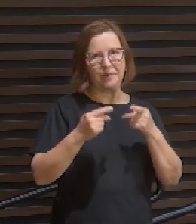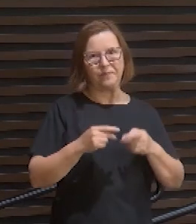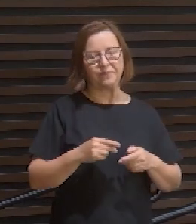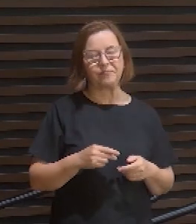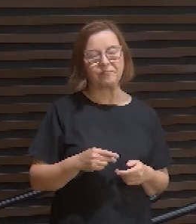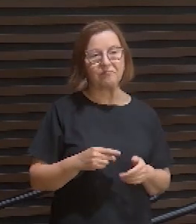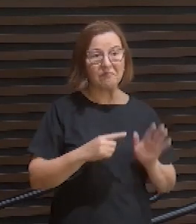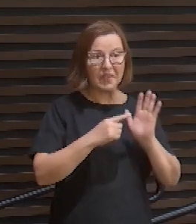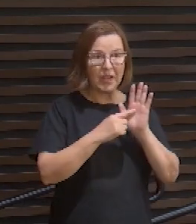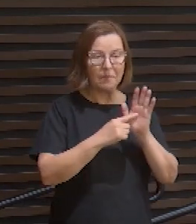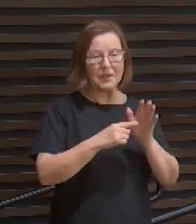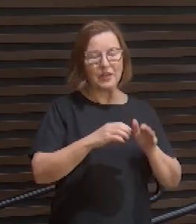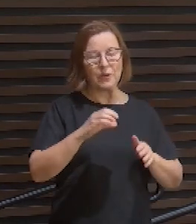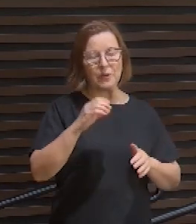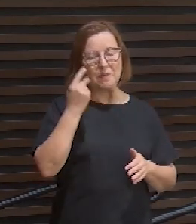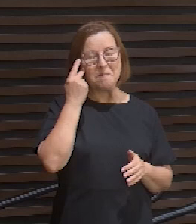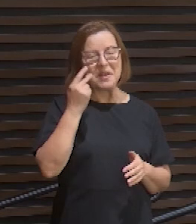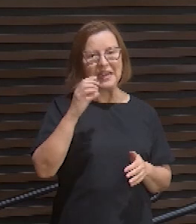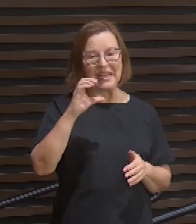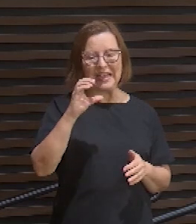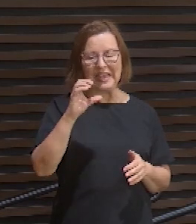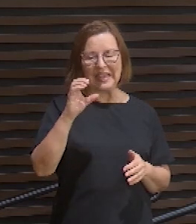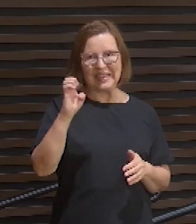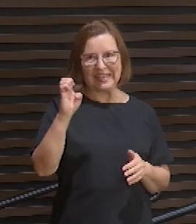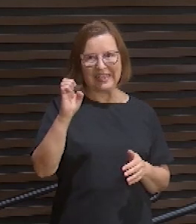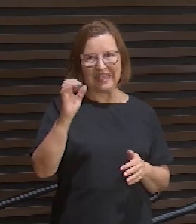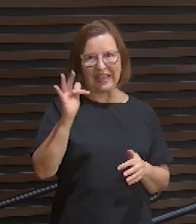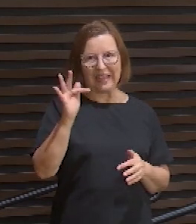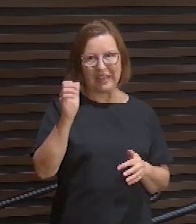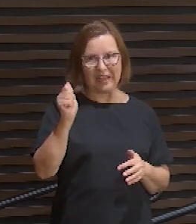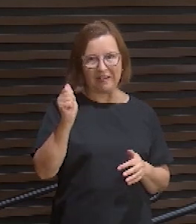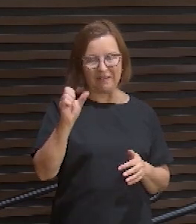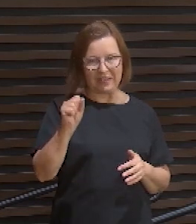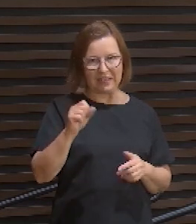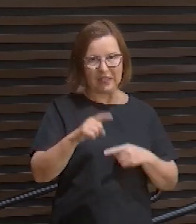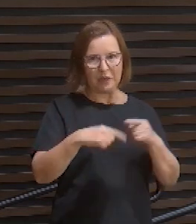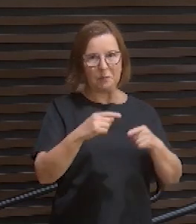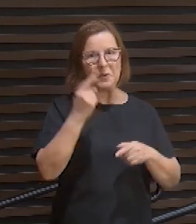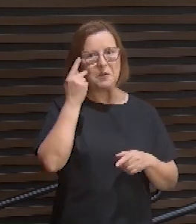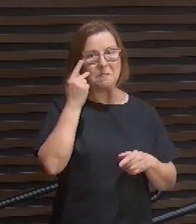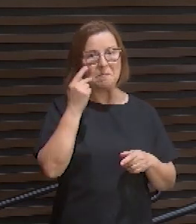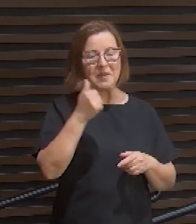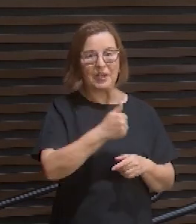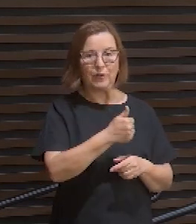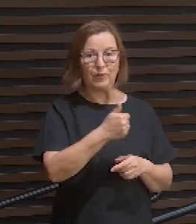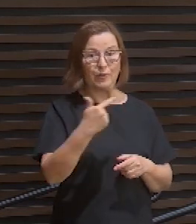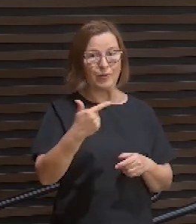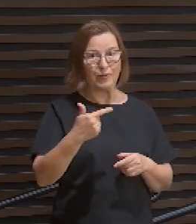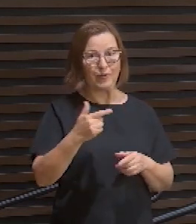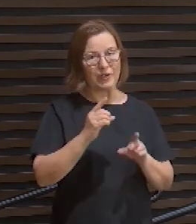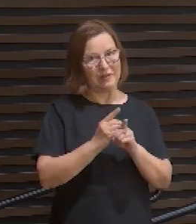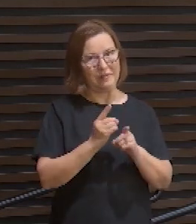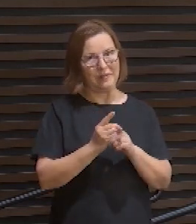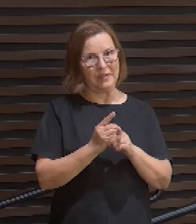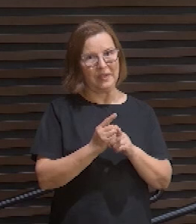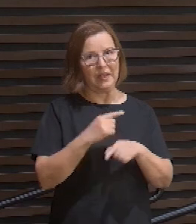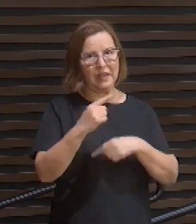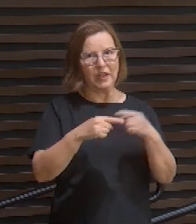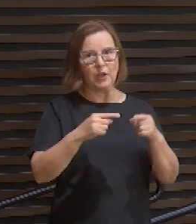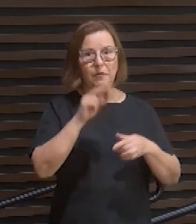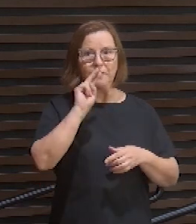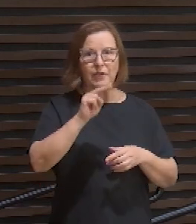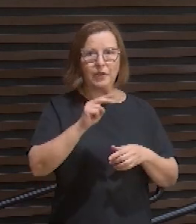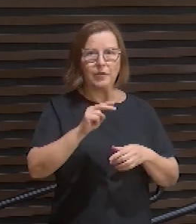12. Depois foi visto por mais de 500 irmãos de uma só vez, dos quais a maioria sobrevive